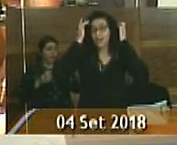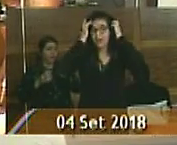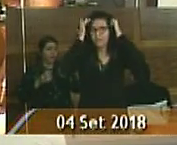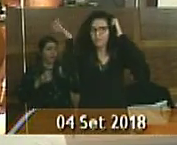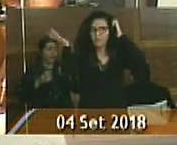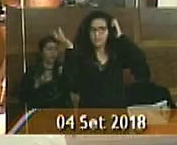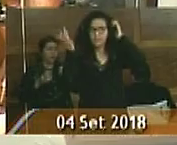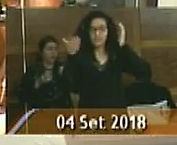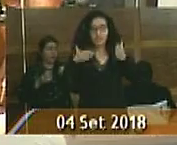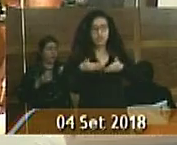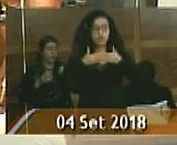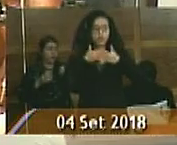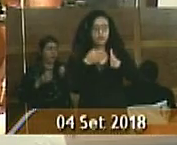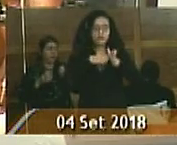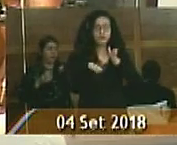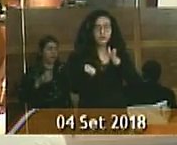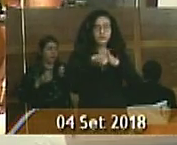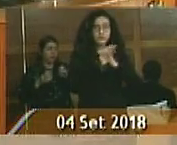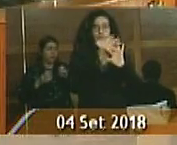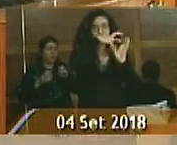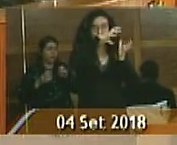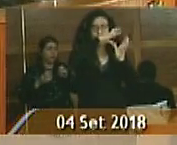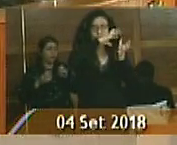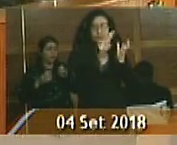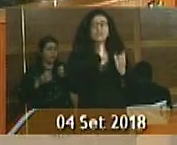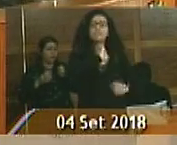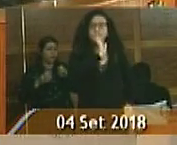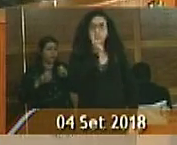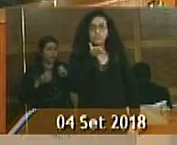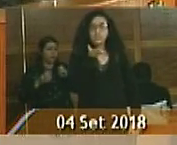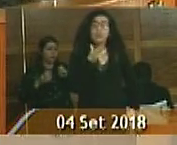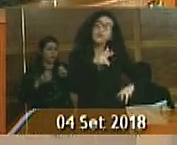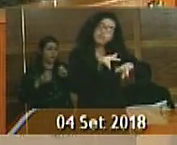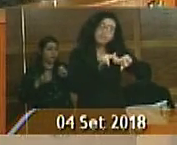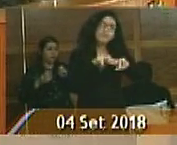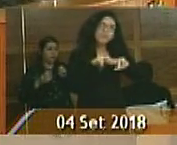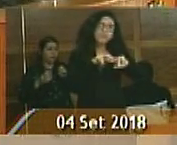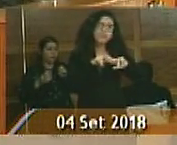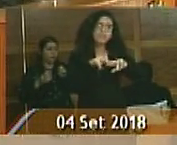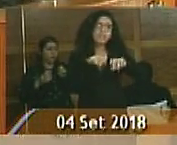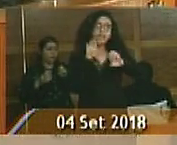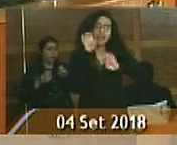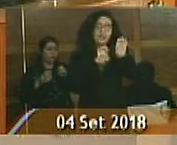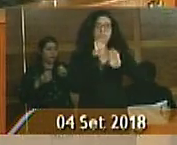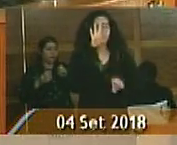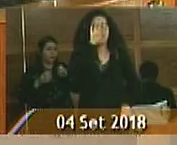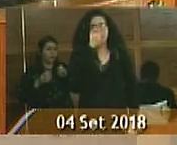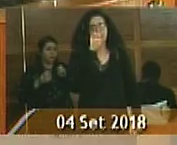entraram em greve. Já o motivo, né? Que a empresa Tecnip, ela quer